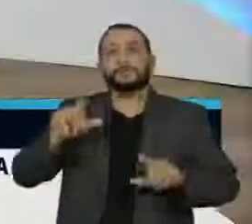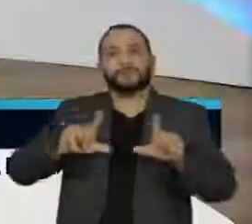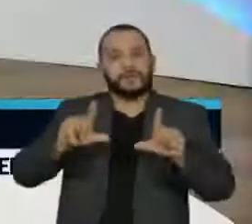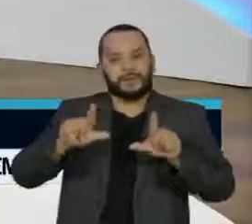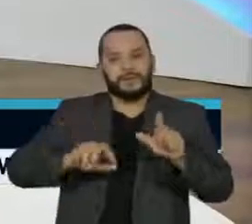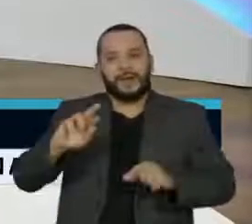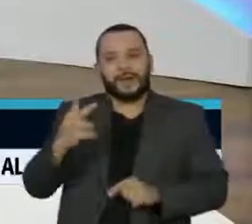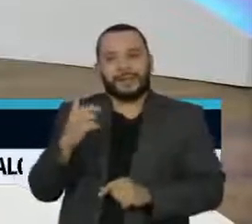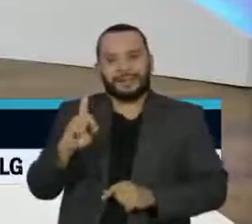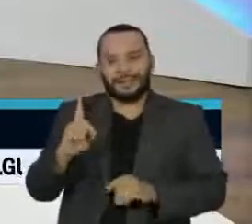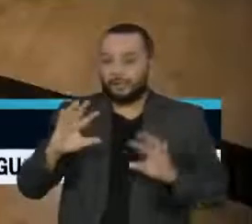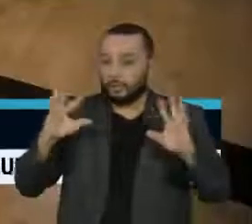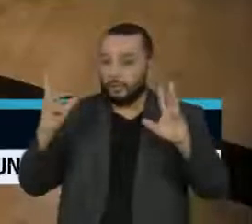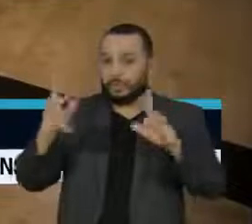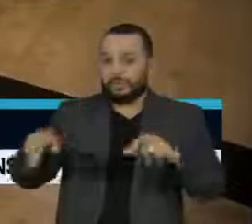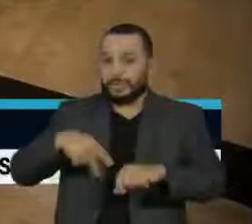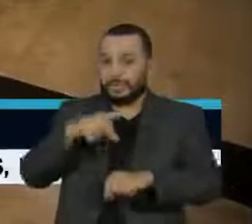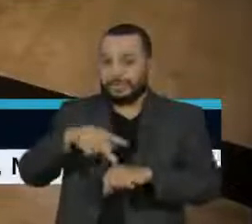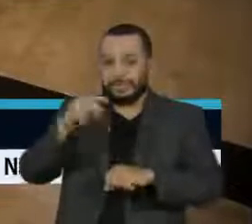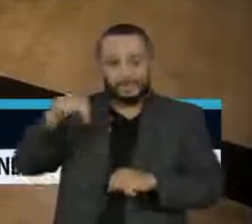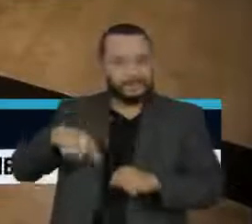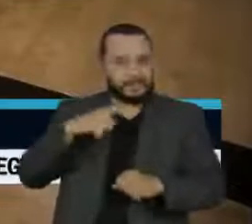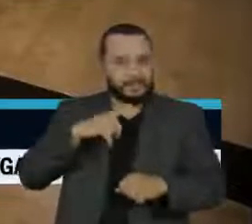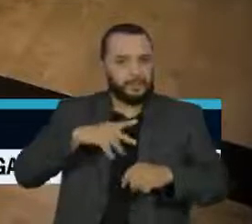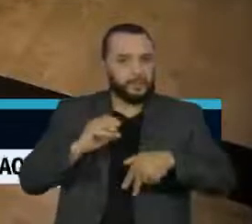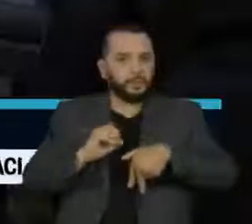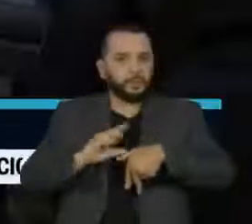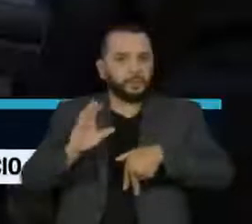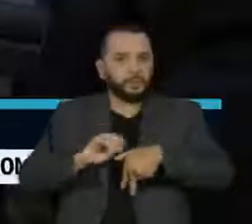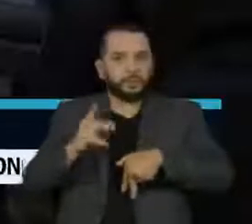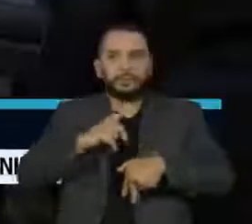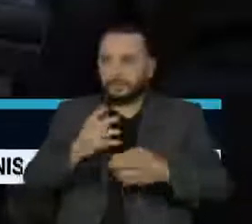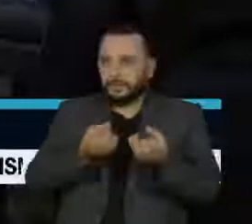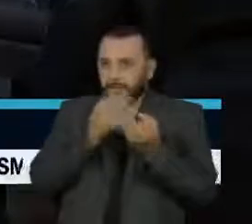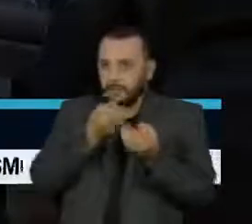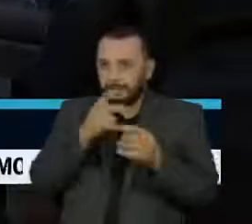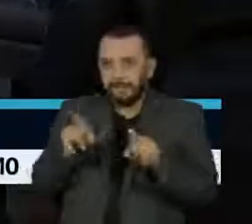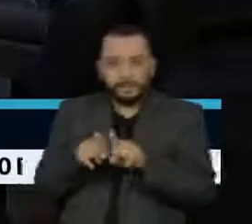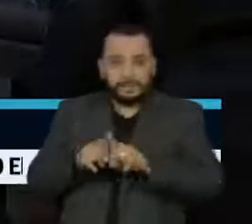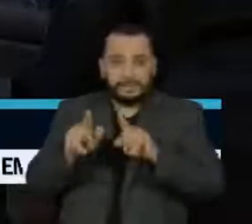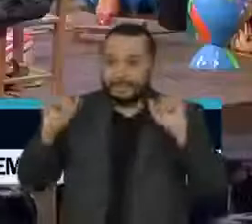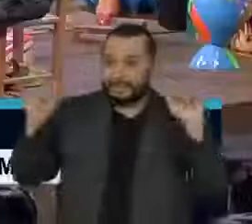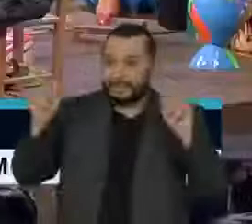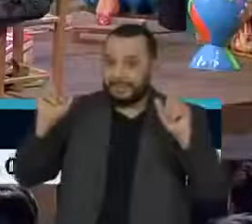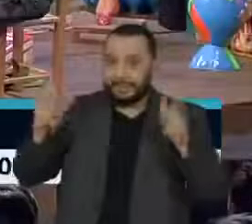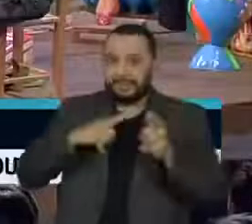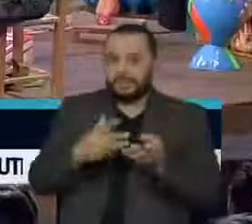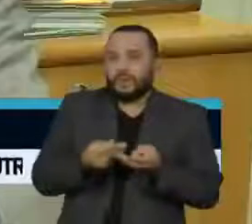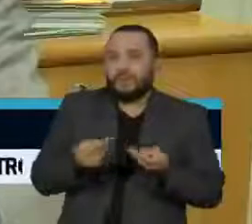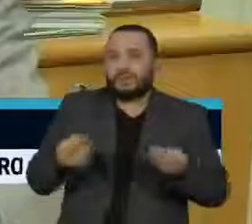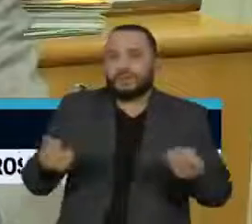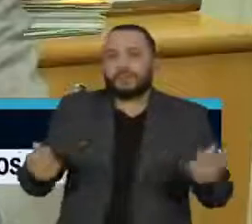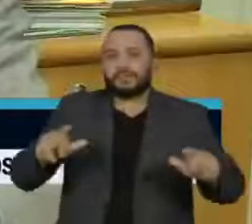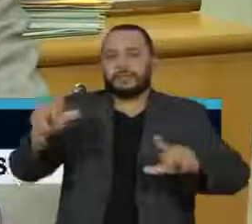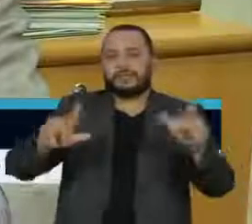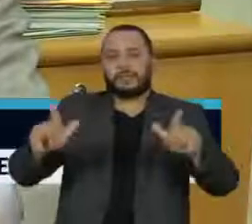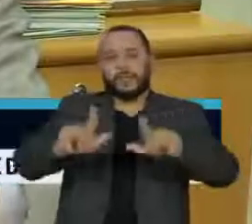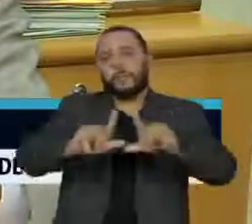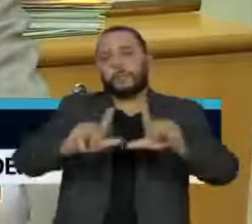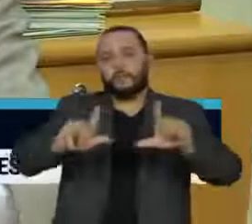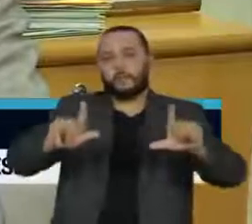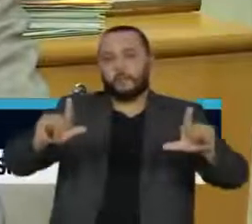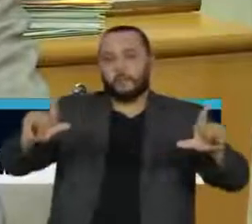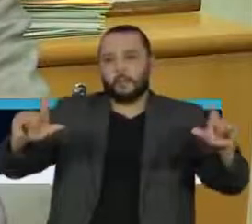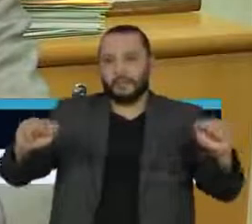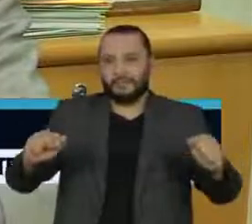país. E a TV Cultura acompanha a evolução para levar informação e entretenimento de qualidade em alta definição. Nós já